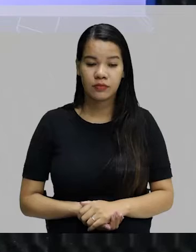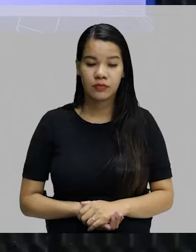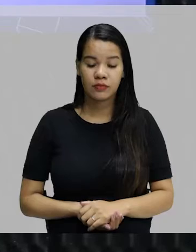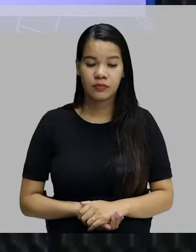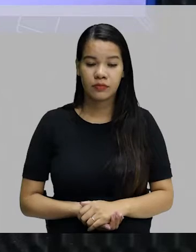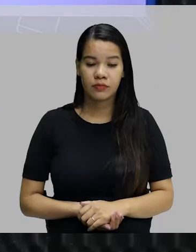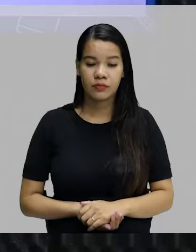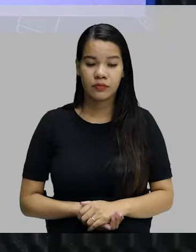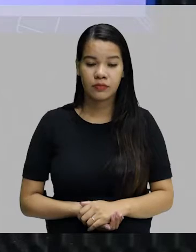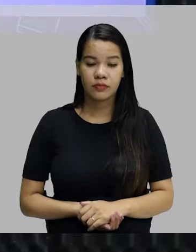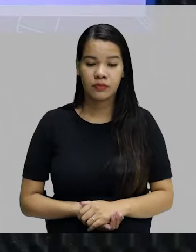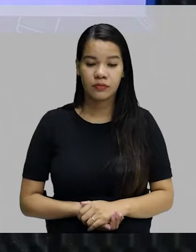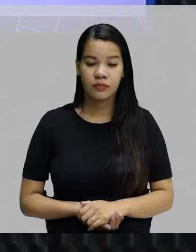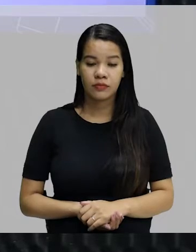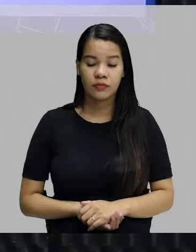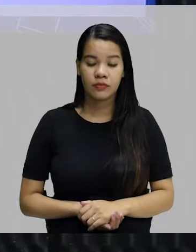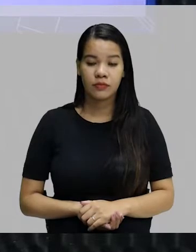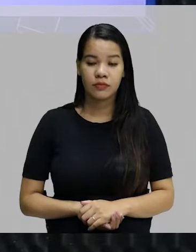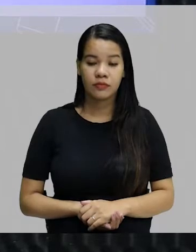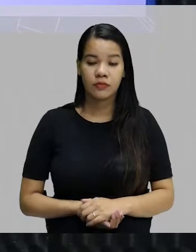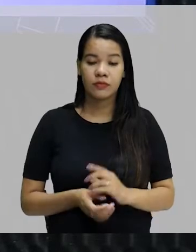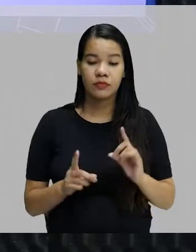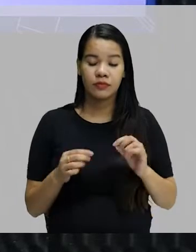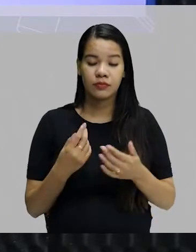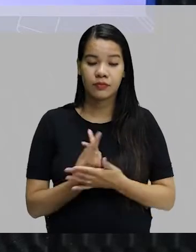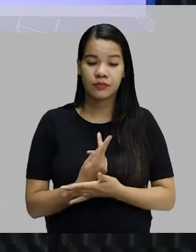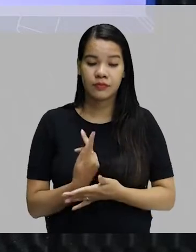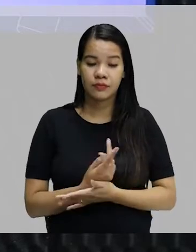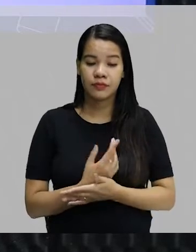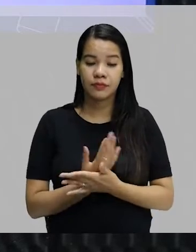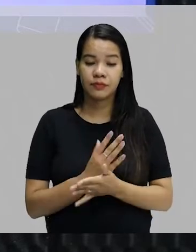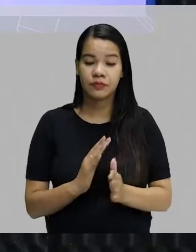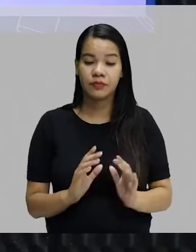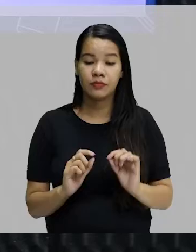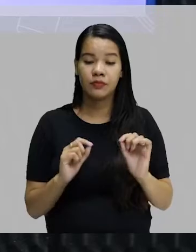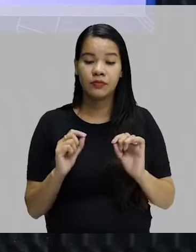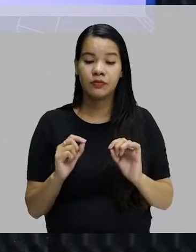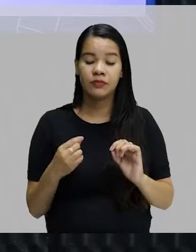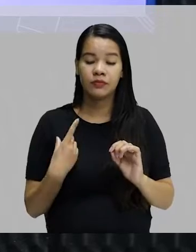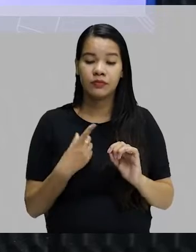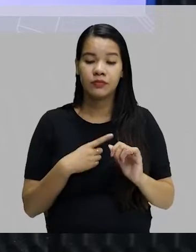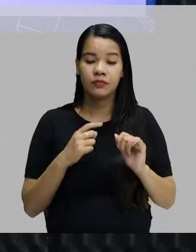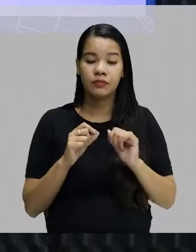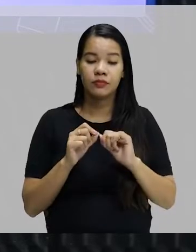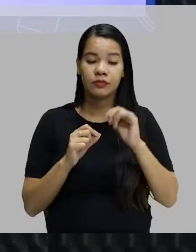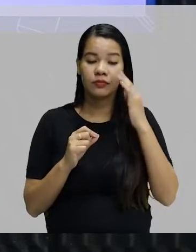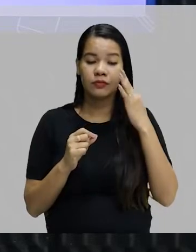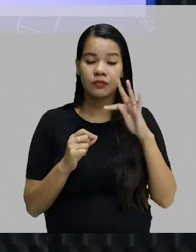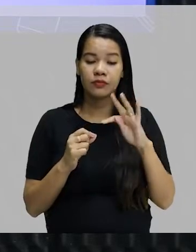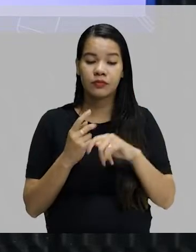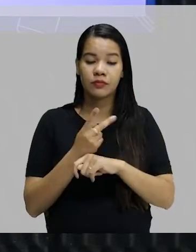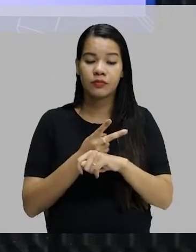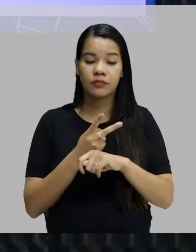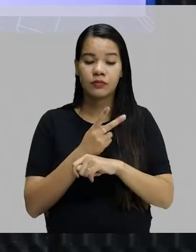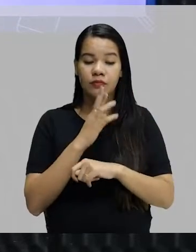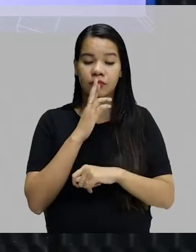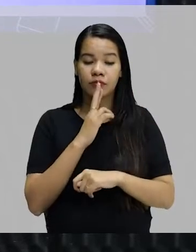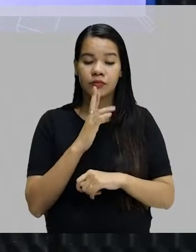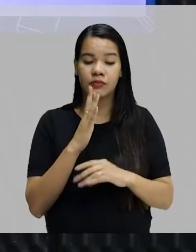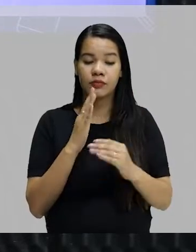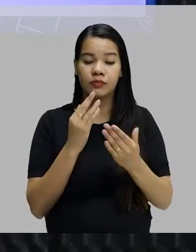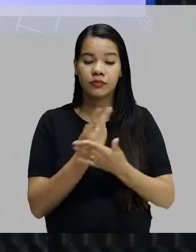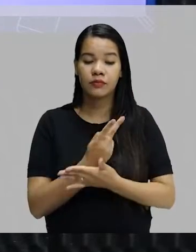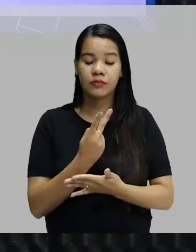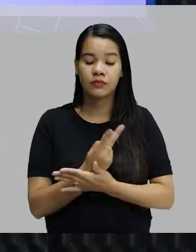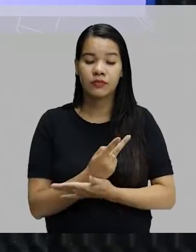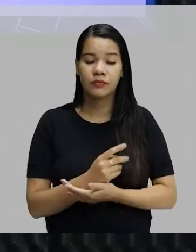está incorreto concluir que... Aí nós vamos fazer aquela heurística negativa. Nós estamos buscando aquilo que não